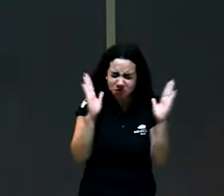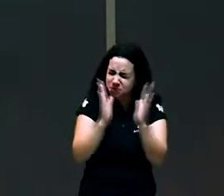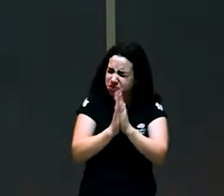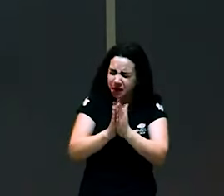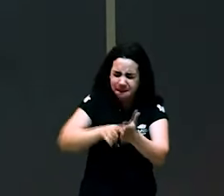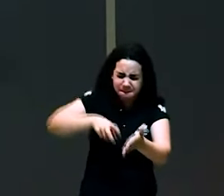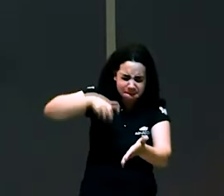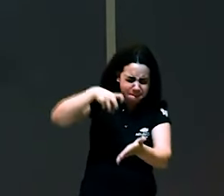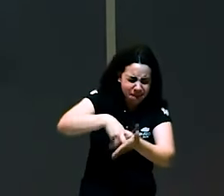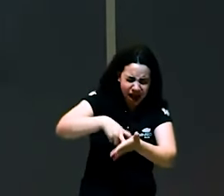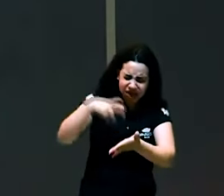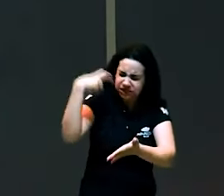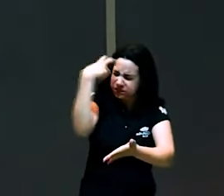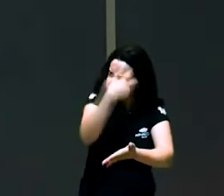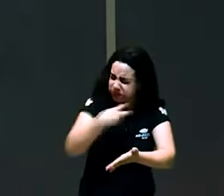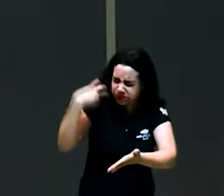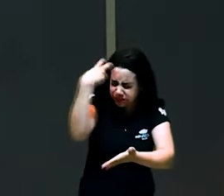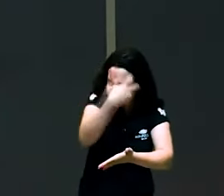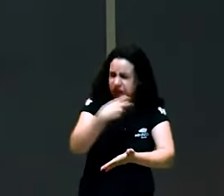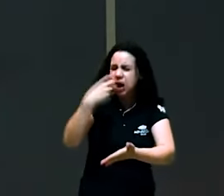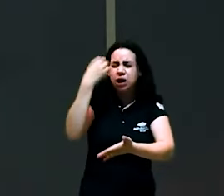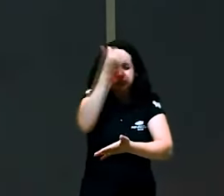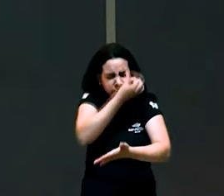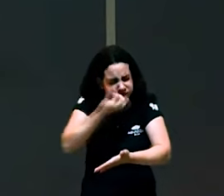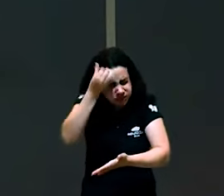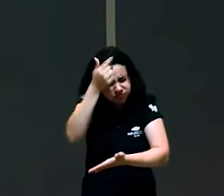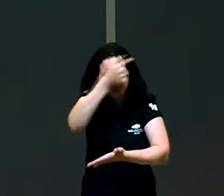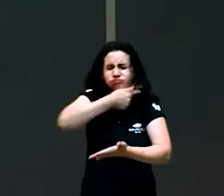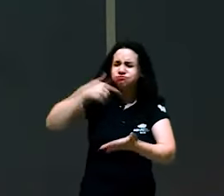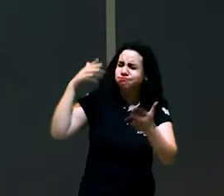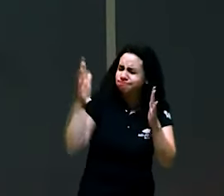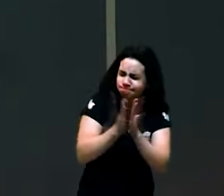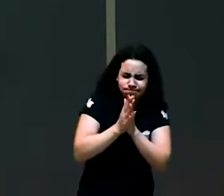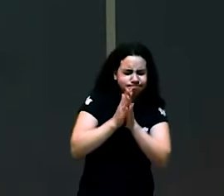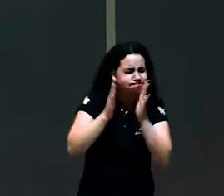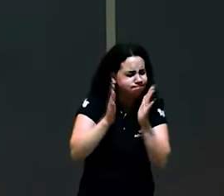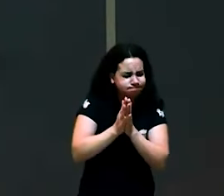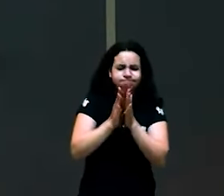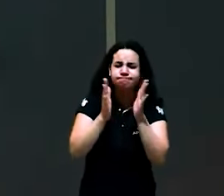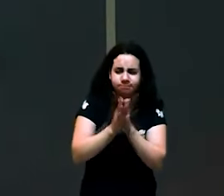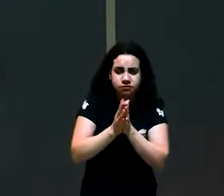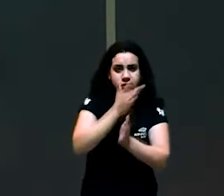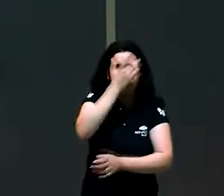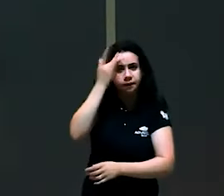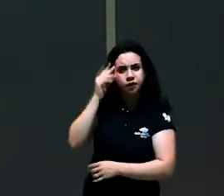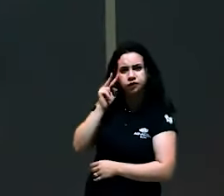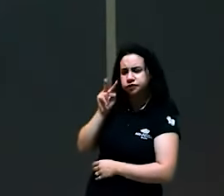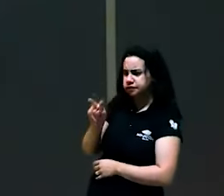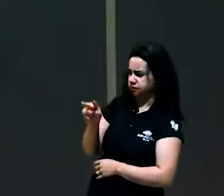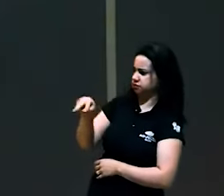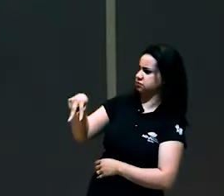de 5 a 7 horas por dia. Ninguém esperava que um homem tão